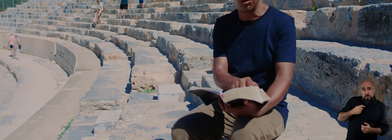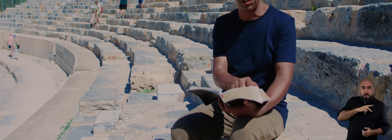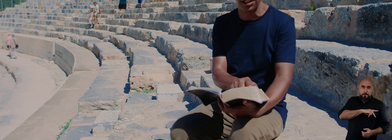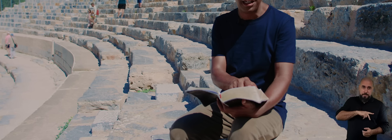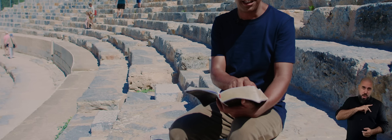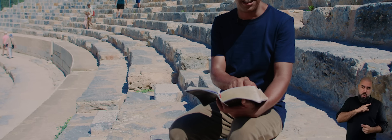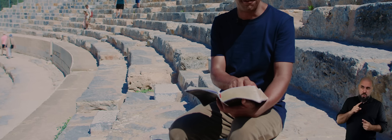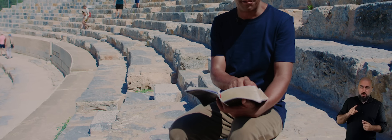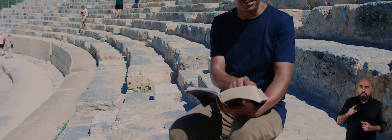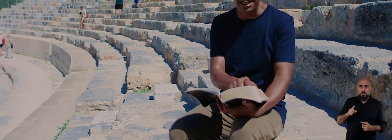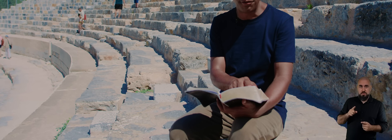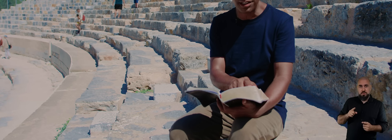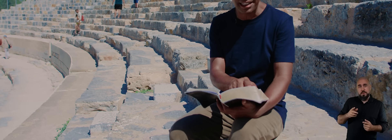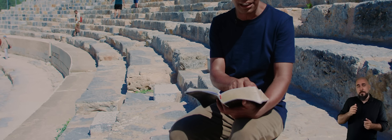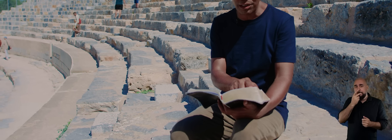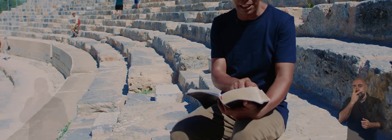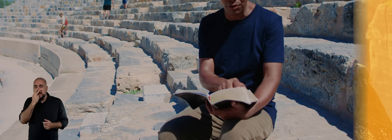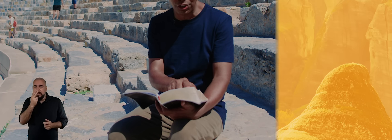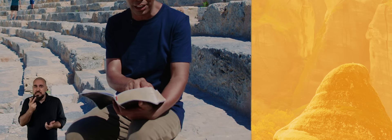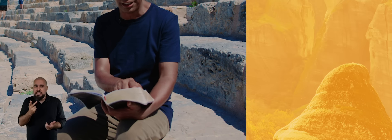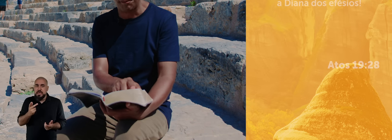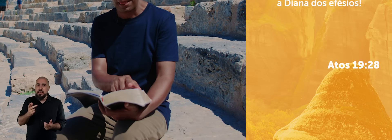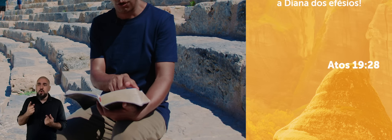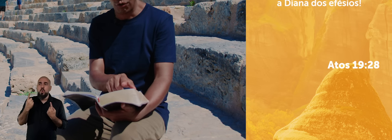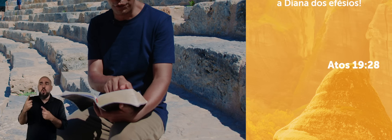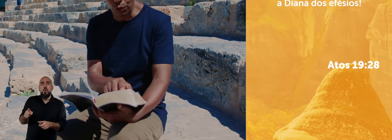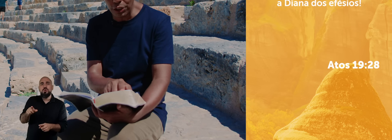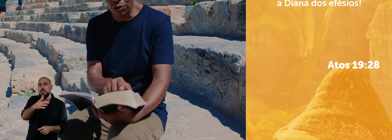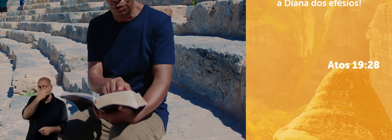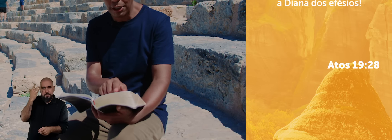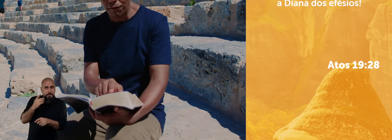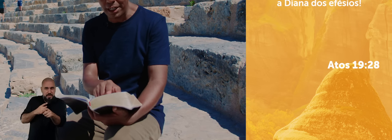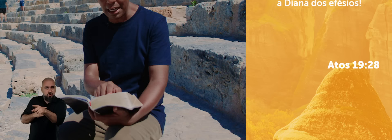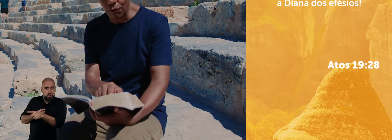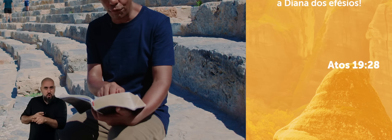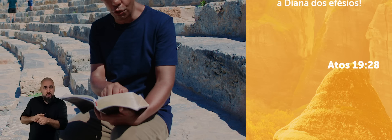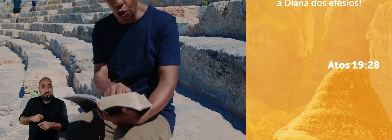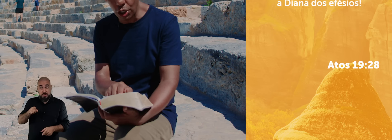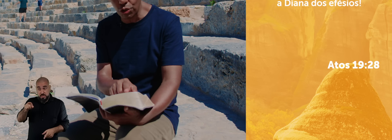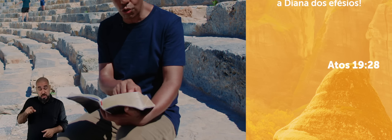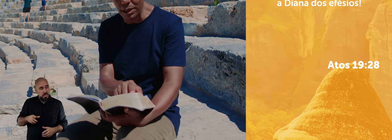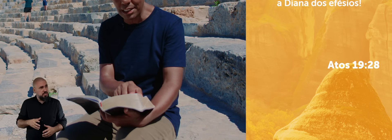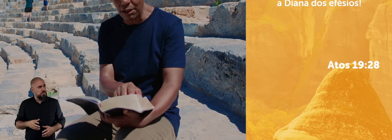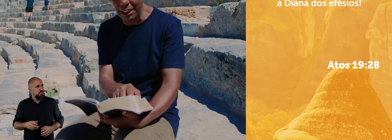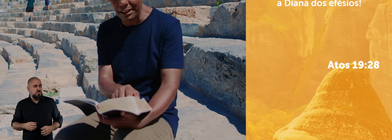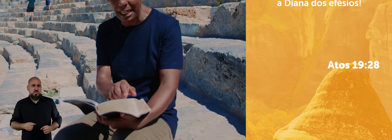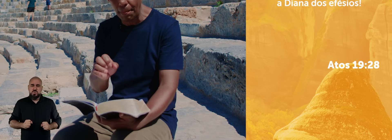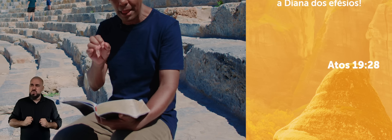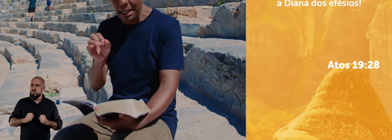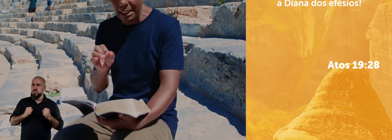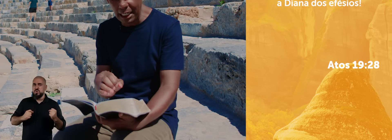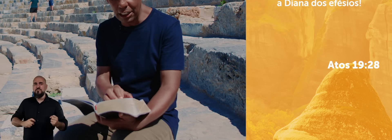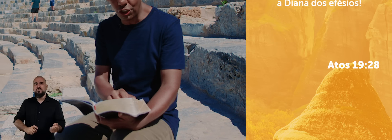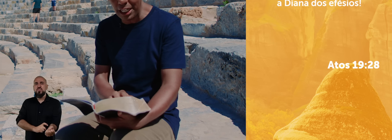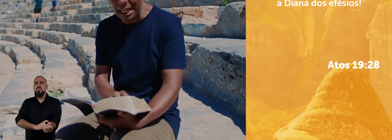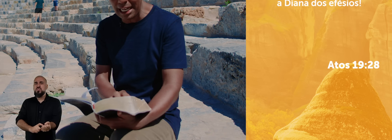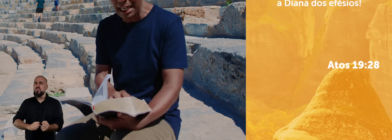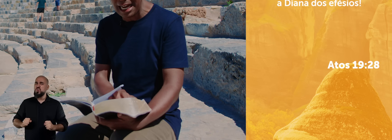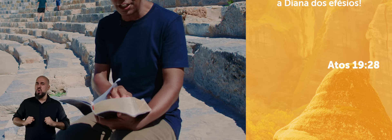negócio dos que fabricavam estátuas da deusa Diana, ouvindo isto, ficaram furiosos e começaram a gritar: